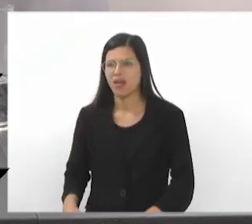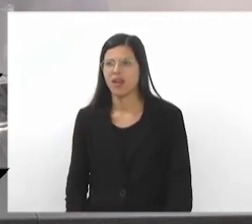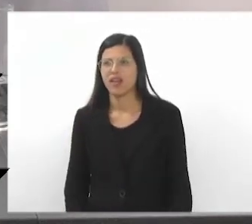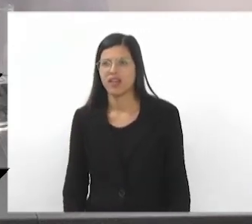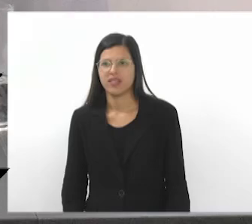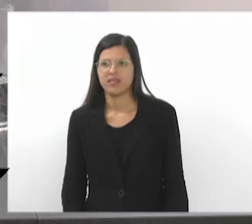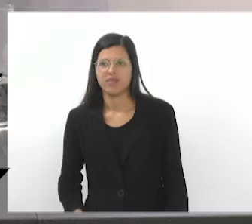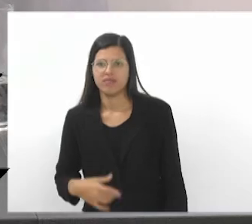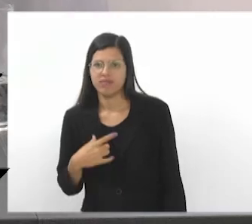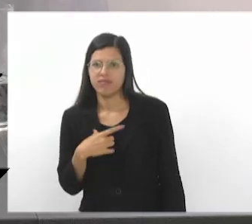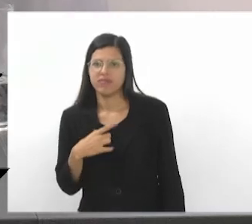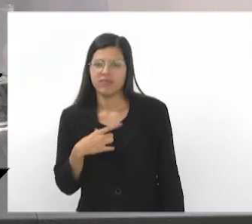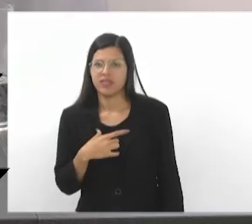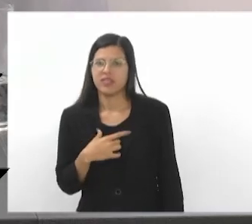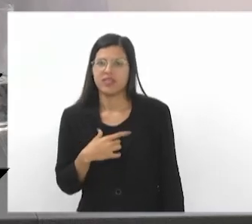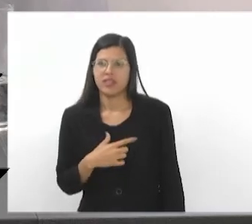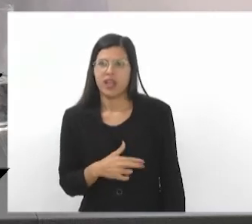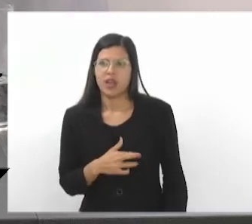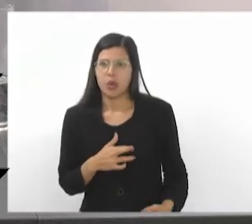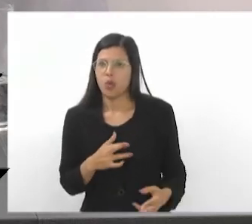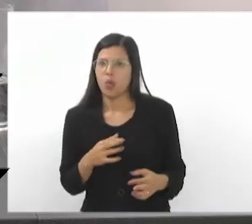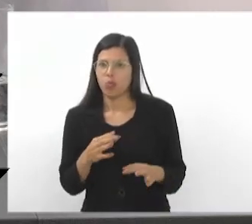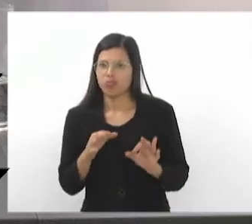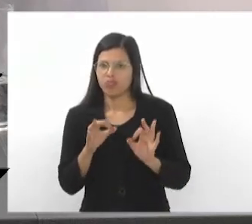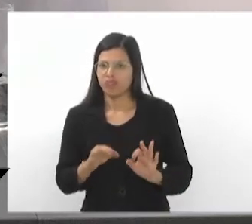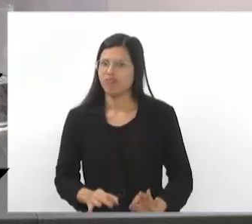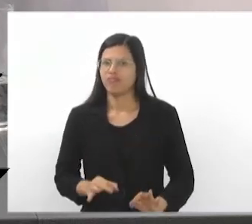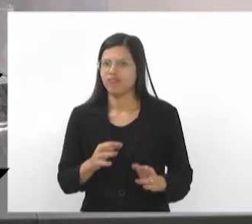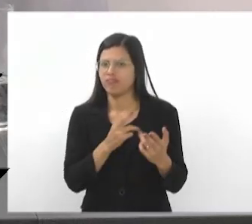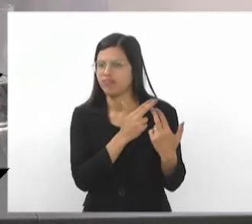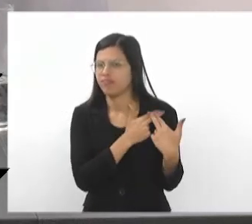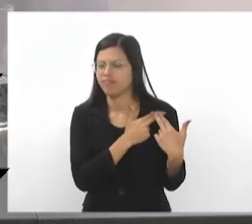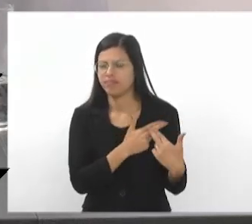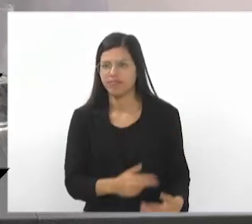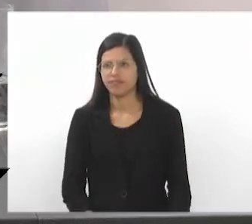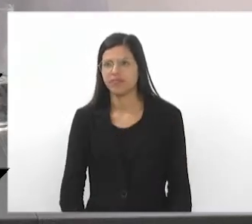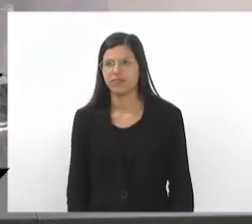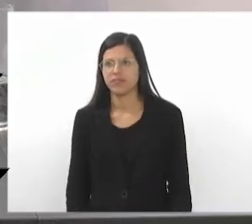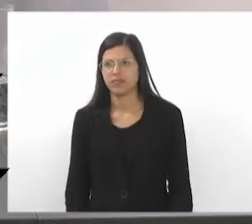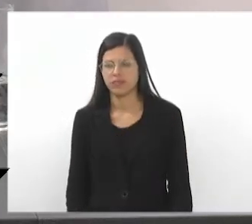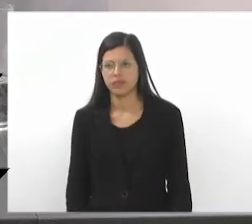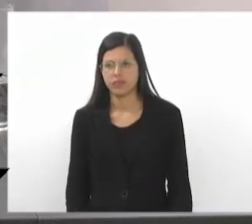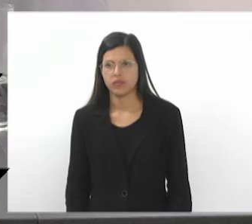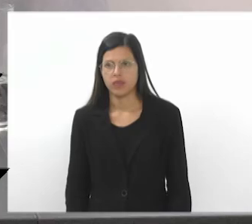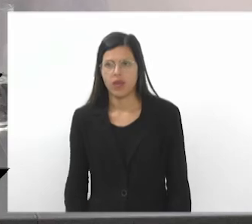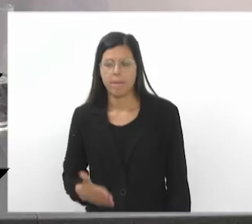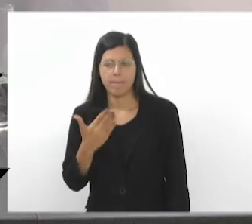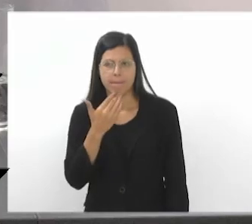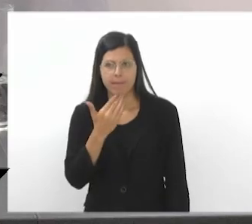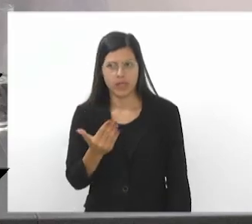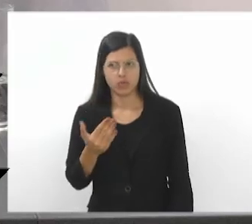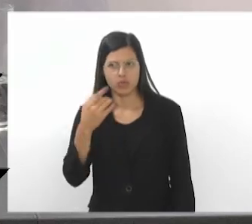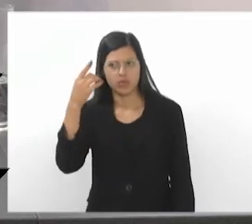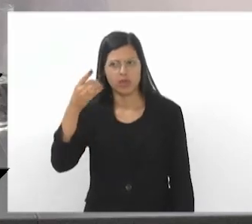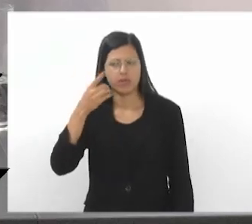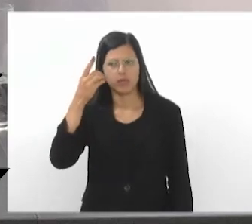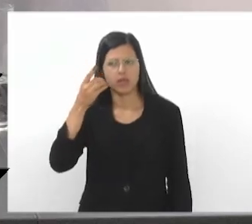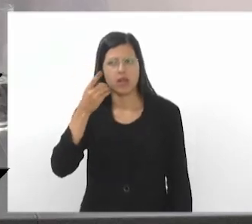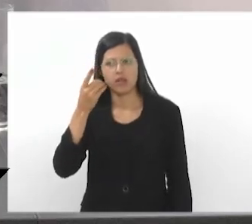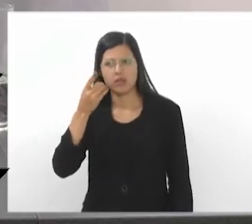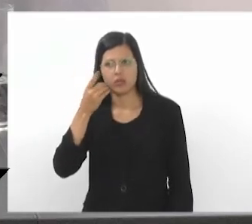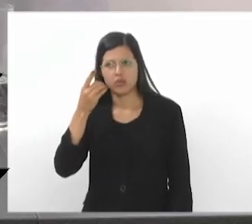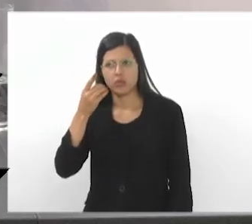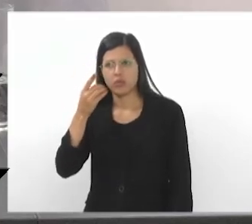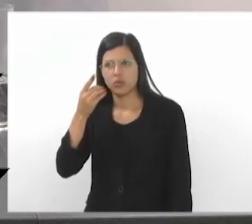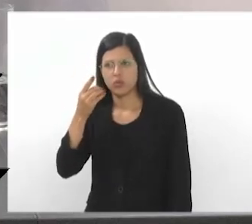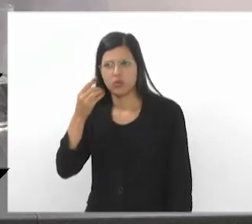linguagem, ficar enquisilhado com Xangô. Bem, então, a pedido do deputado,